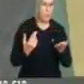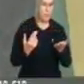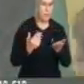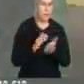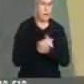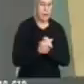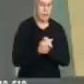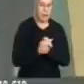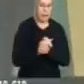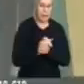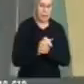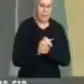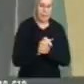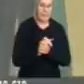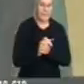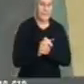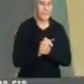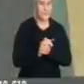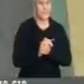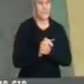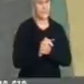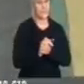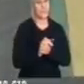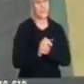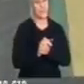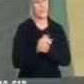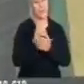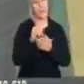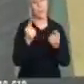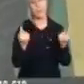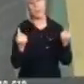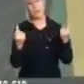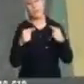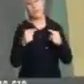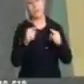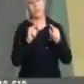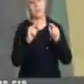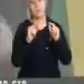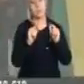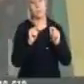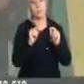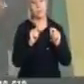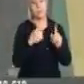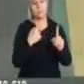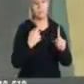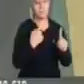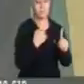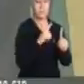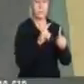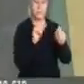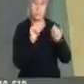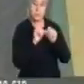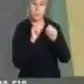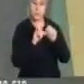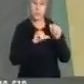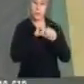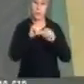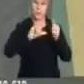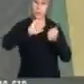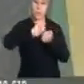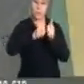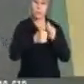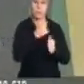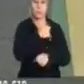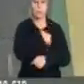governo federal, entretanto, é de enfrentar o desafio de promover o ajuste fiscal a